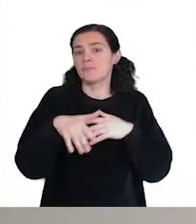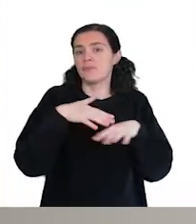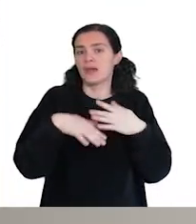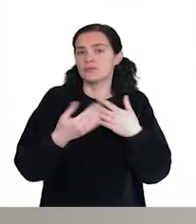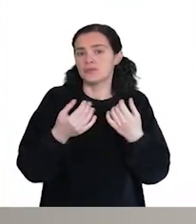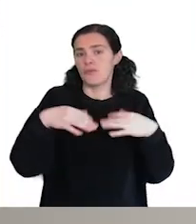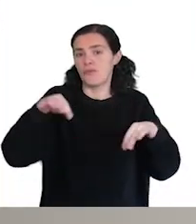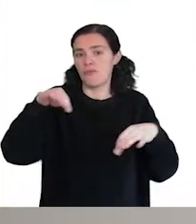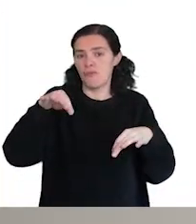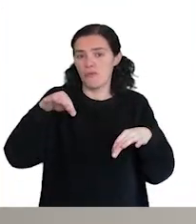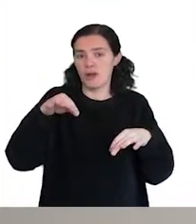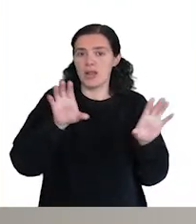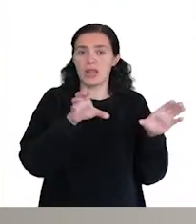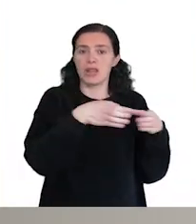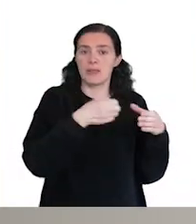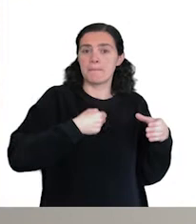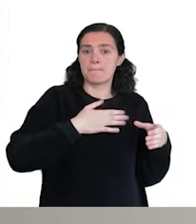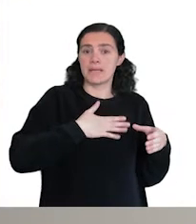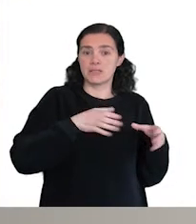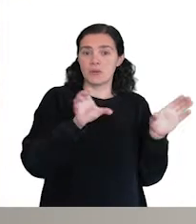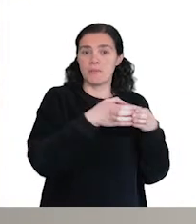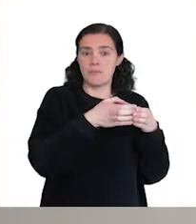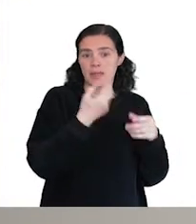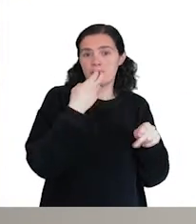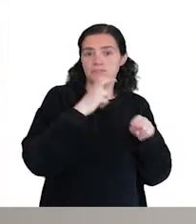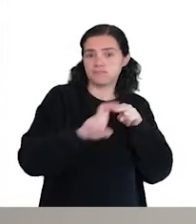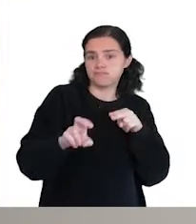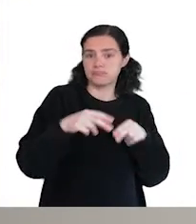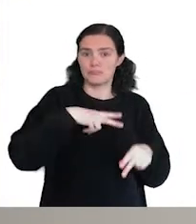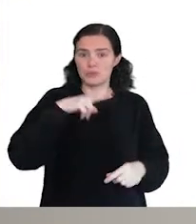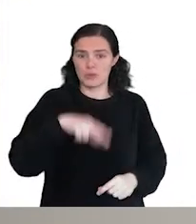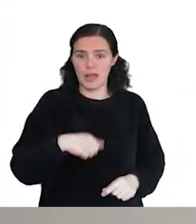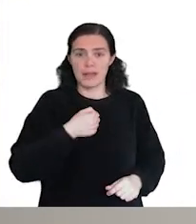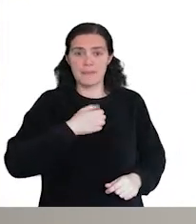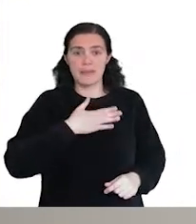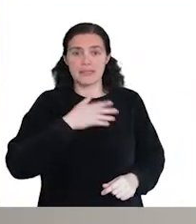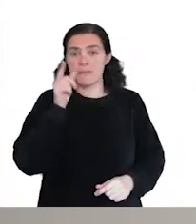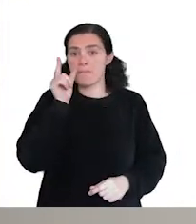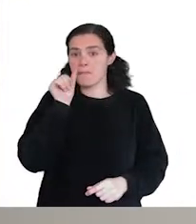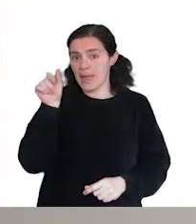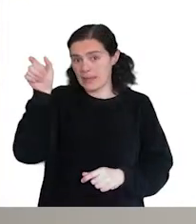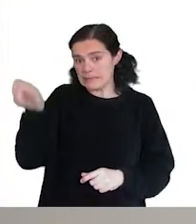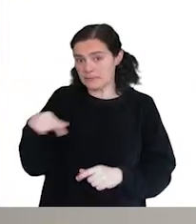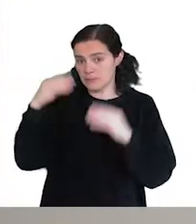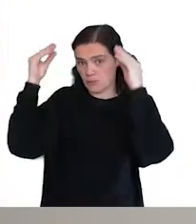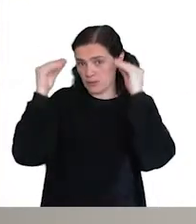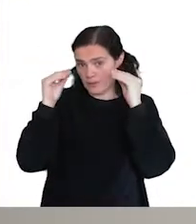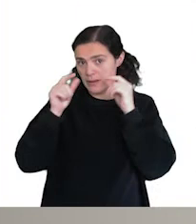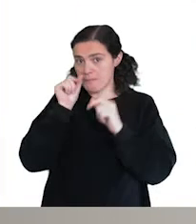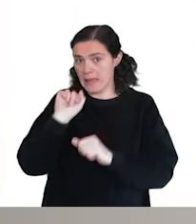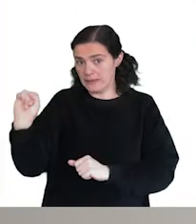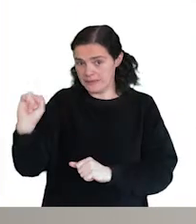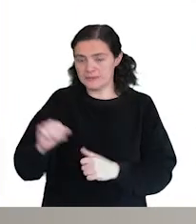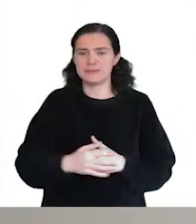que é feito numa folha da Companhia Hidroelétrica de Portugal, que é uma empresa do pai de Manuel de Oliveira, um